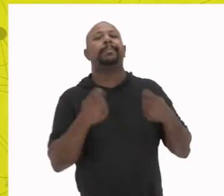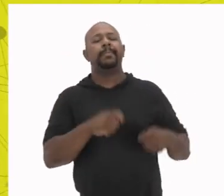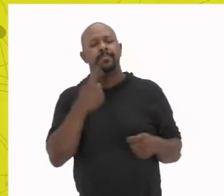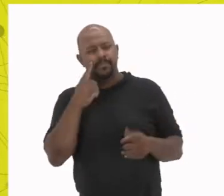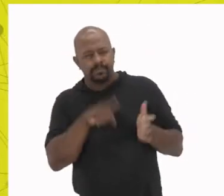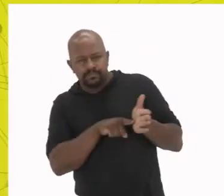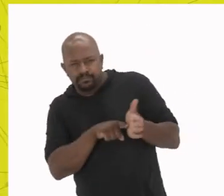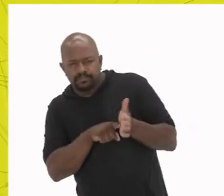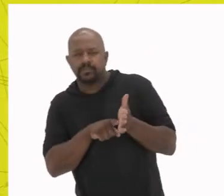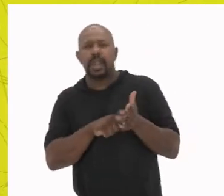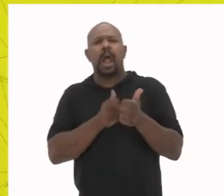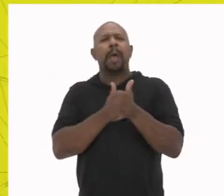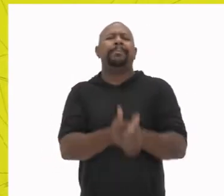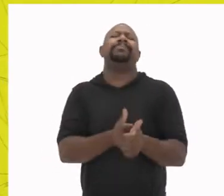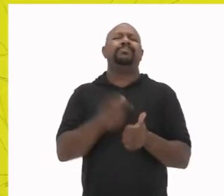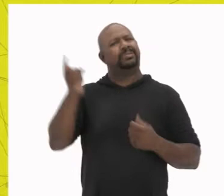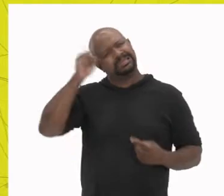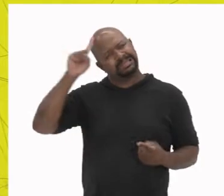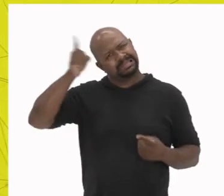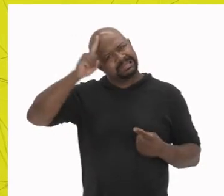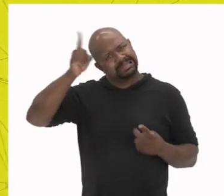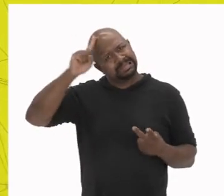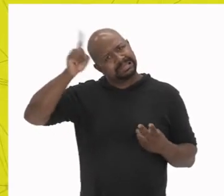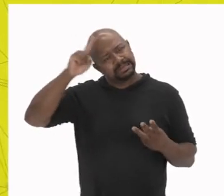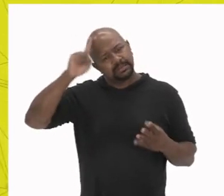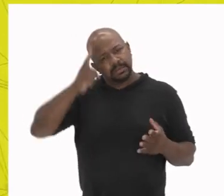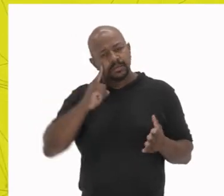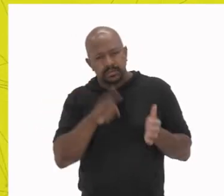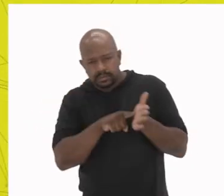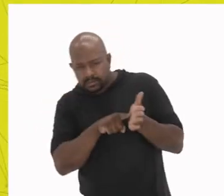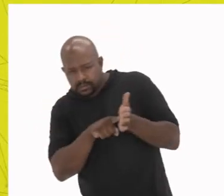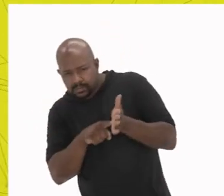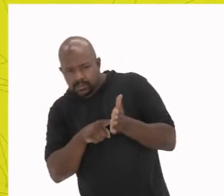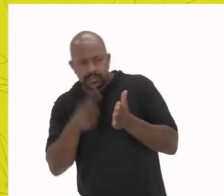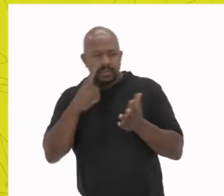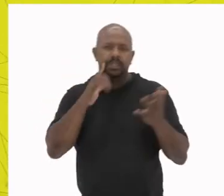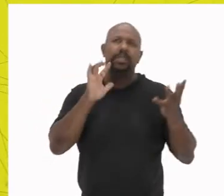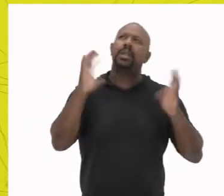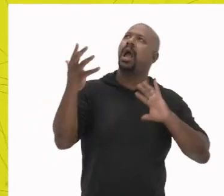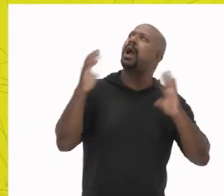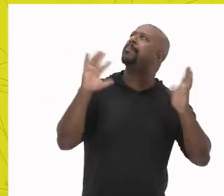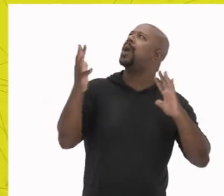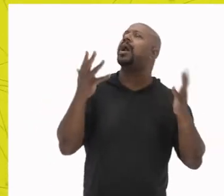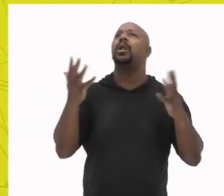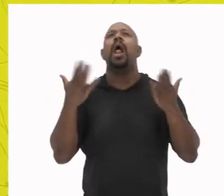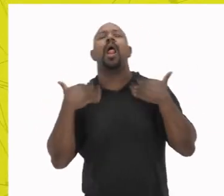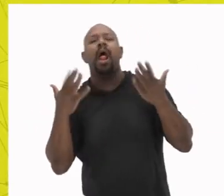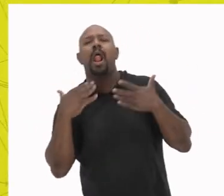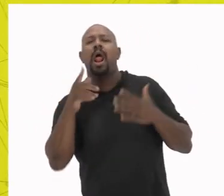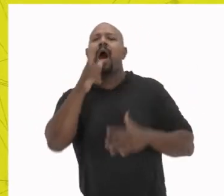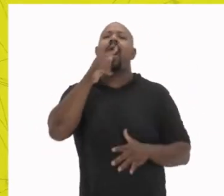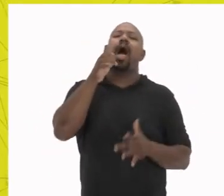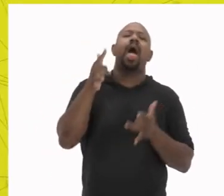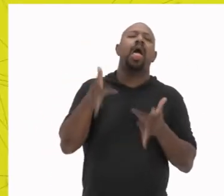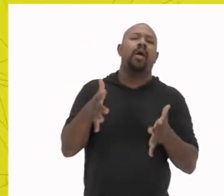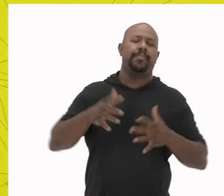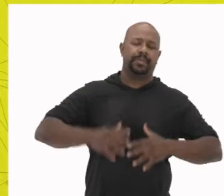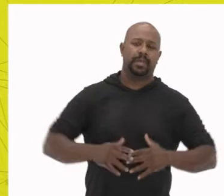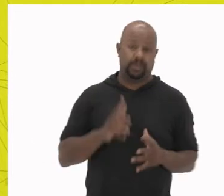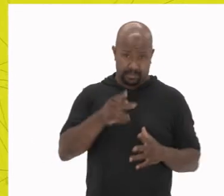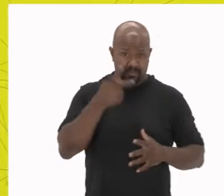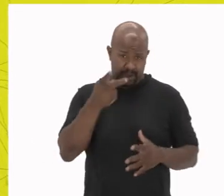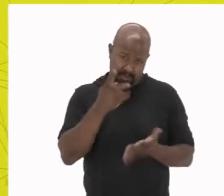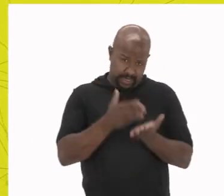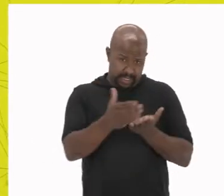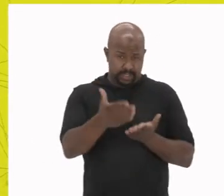é necessário um acompanhamento diário das obras expostas com rotinas de monitoramento de temperatura e umidade. Como disse